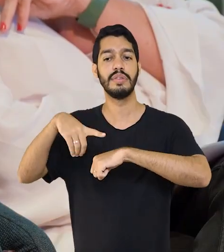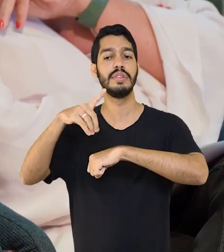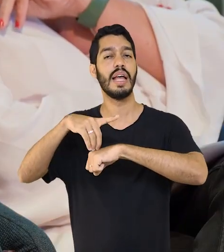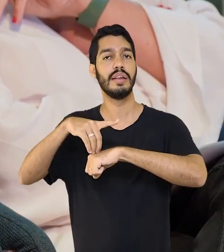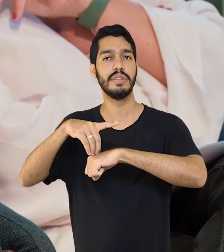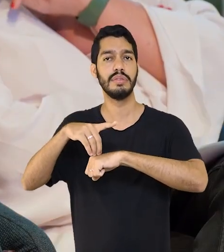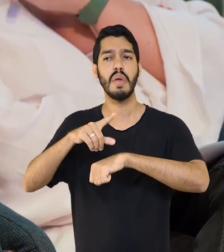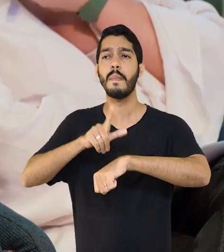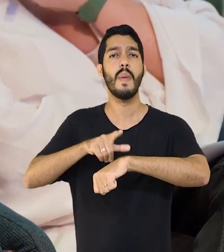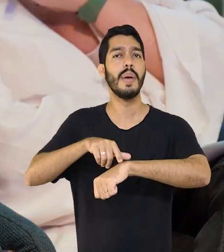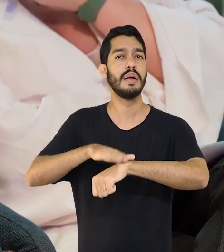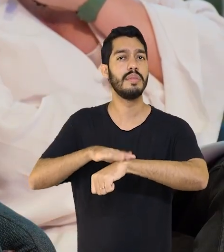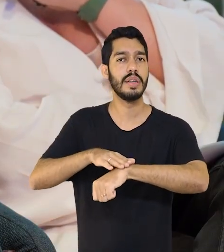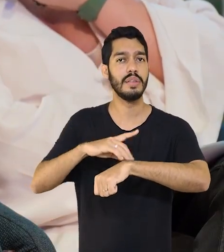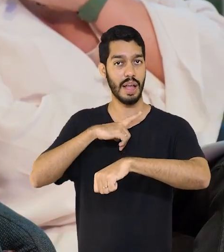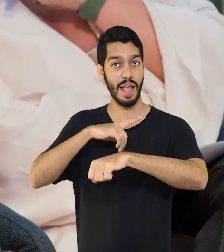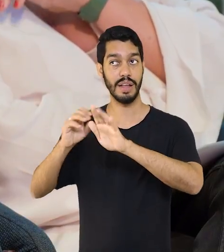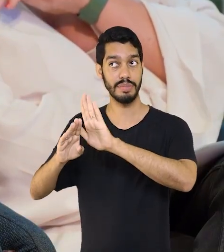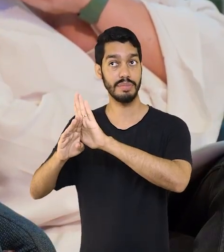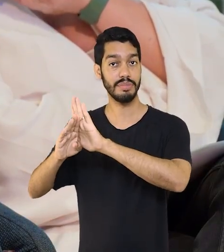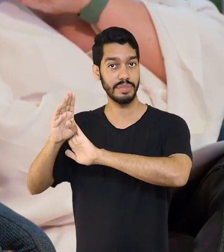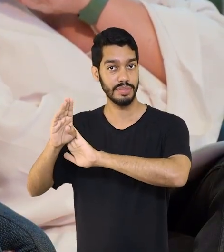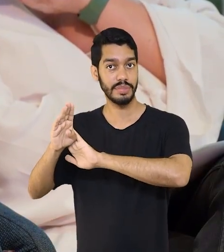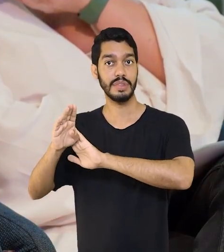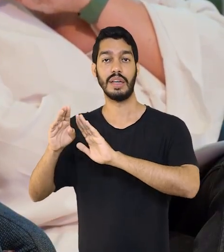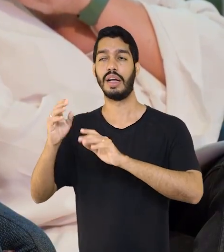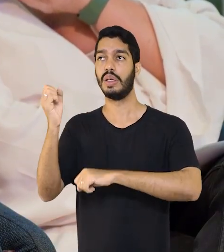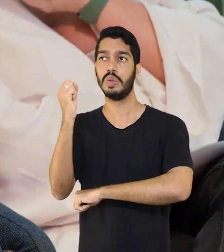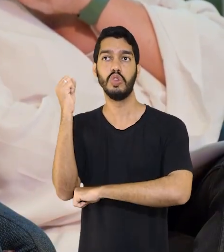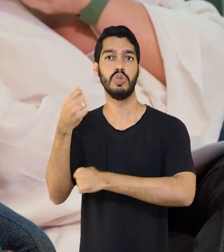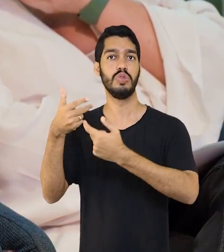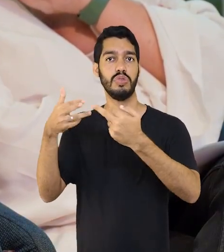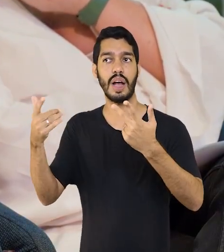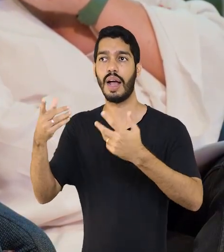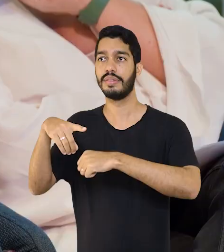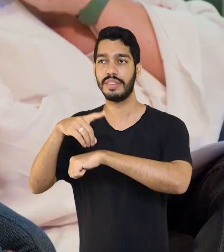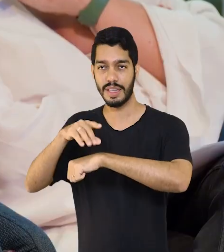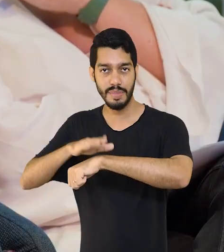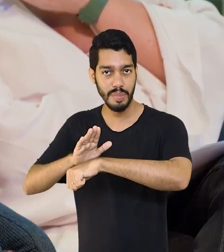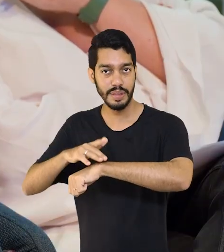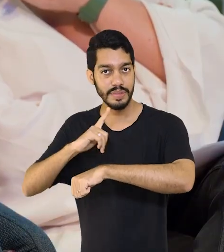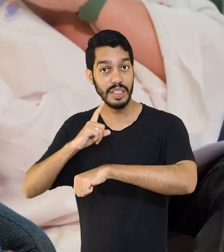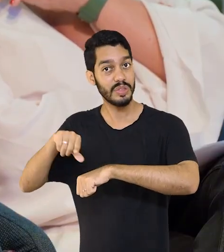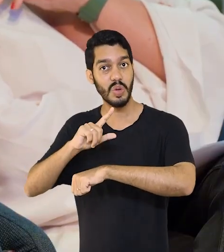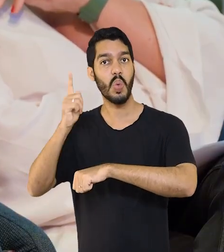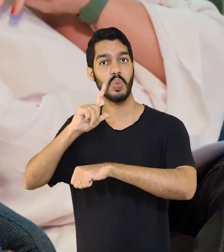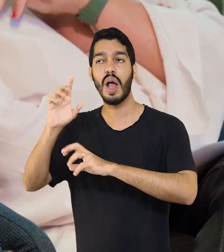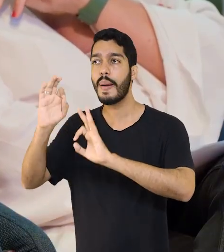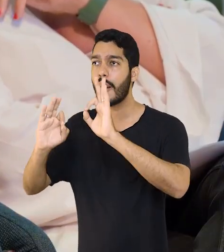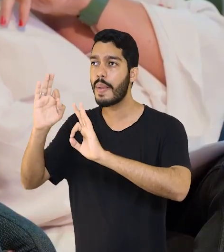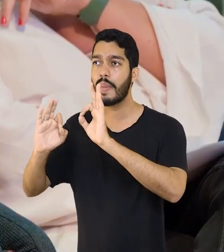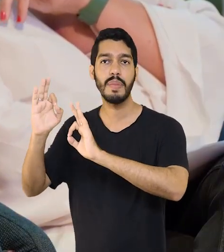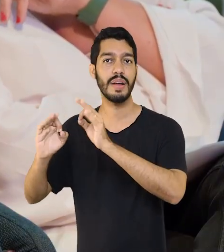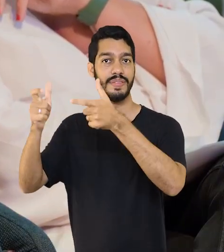pesquisa mais dengue, se isso está associado a um pico, a um surto de dengue naquele momento, para a gente poder organizar